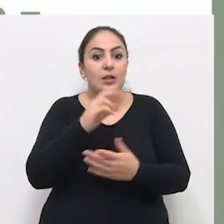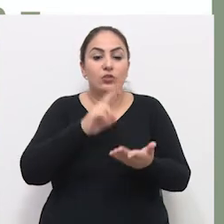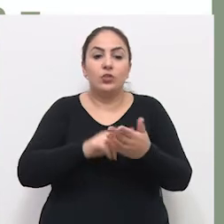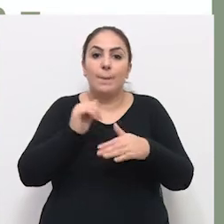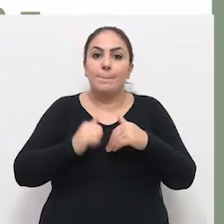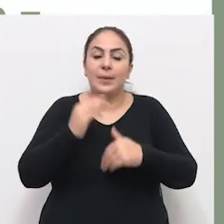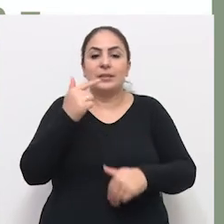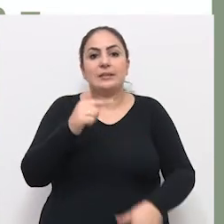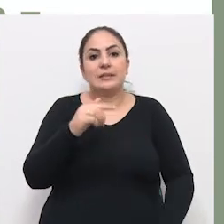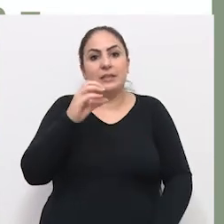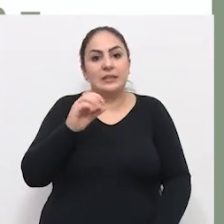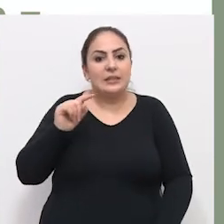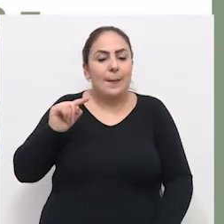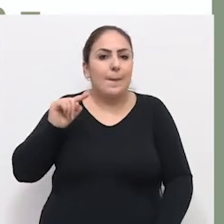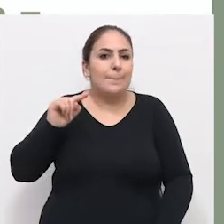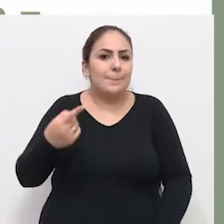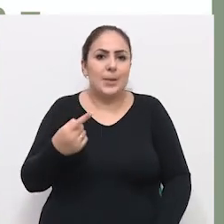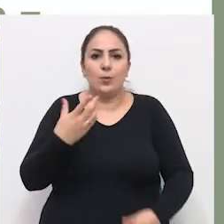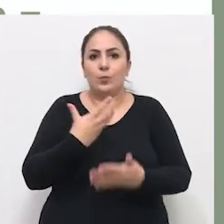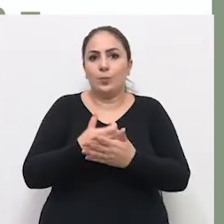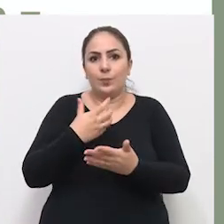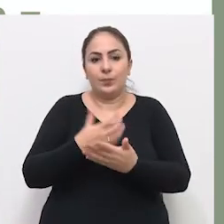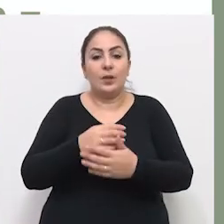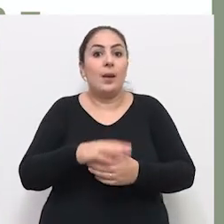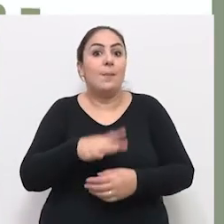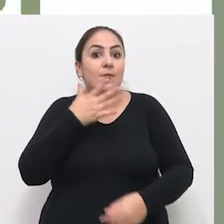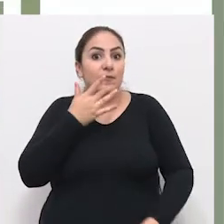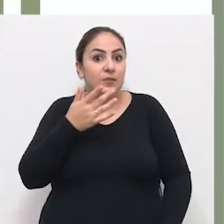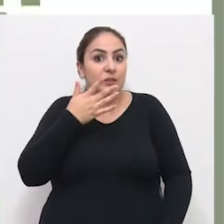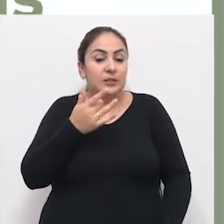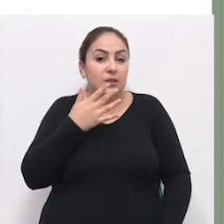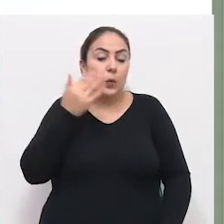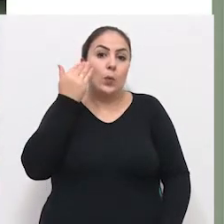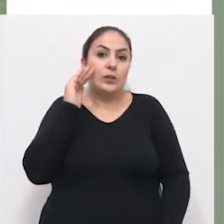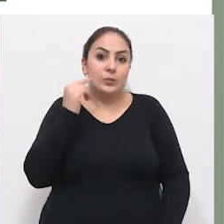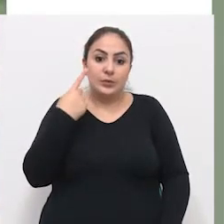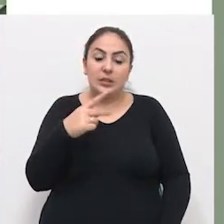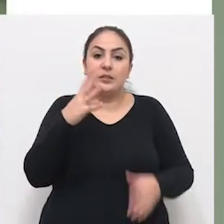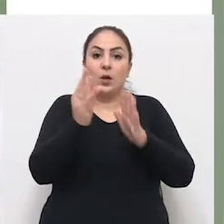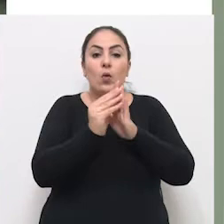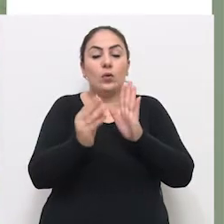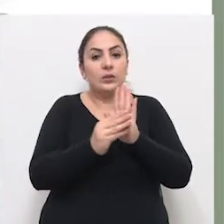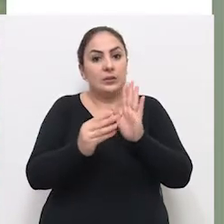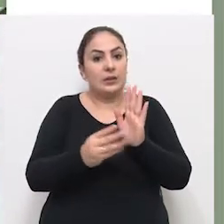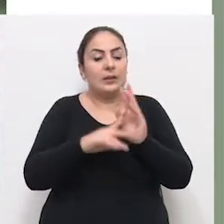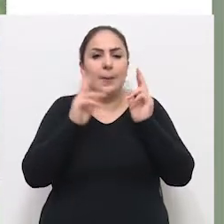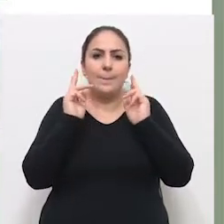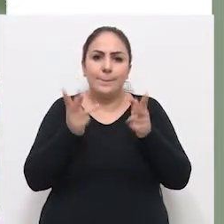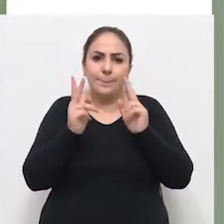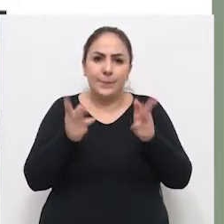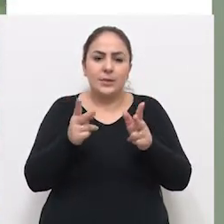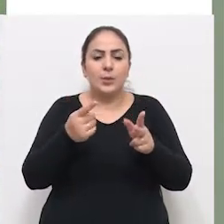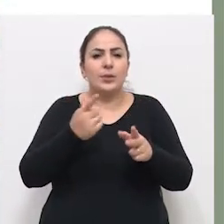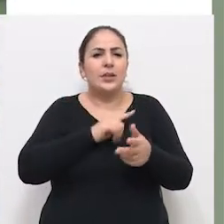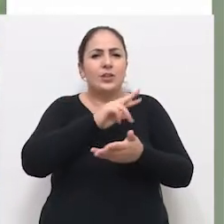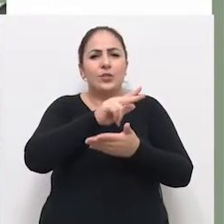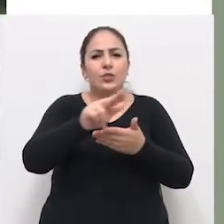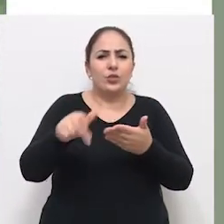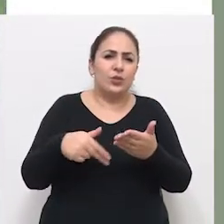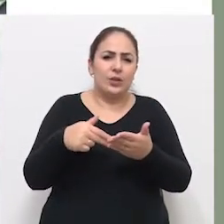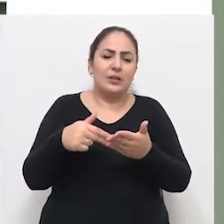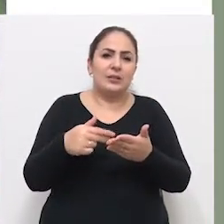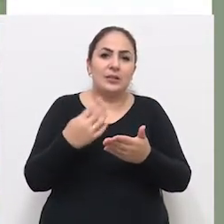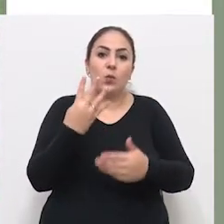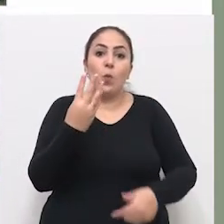registra mais de 70 mil downloads. Para facilitar o entendimento desse conteúdo, na mesma página tem uma série